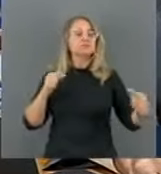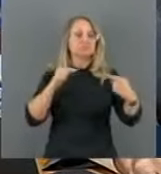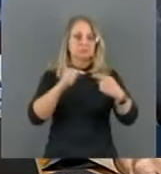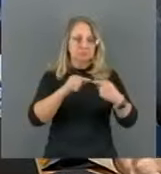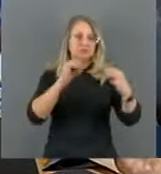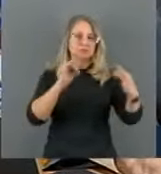física dele sim